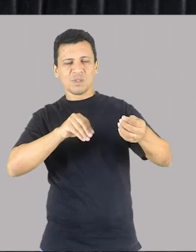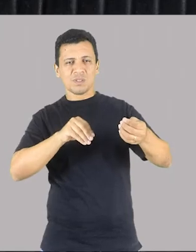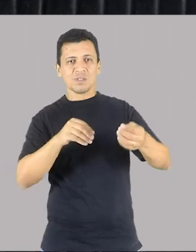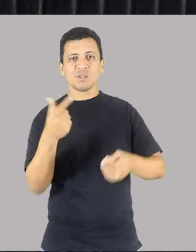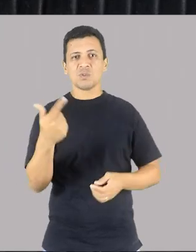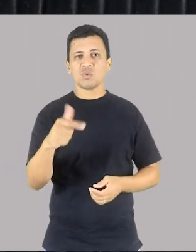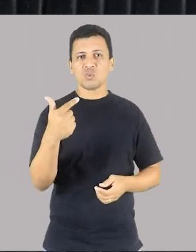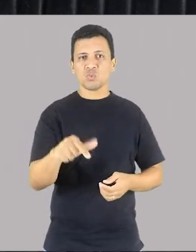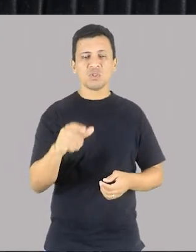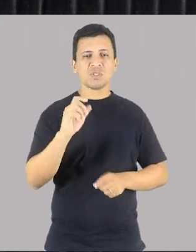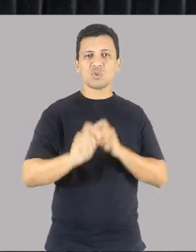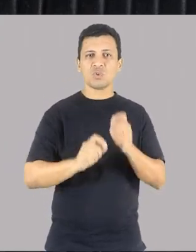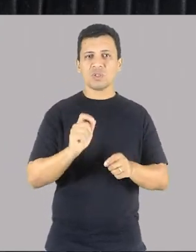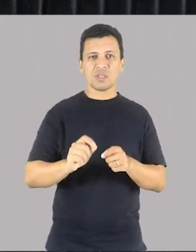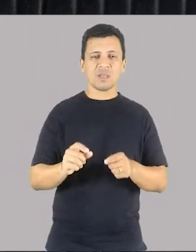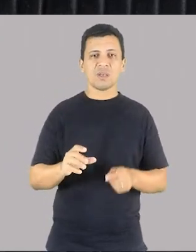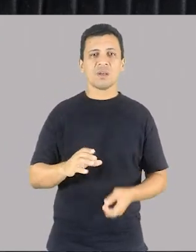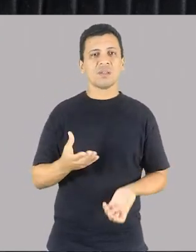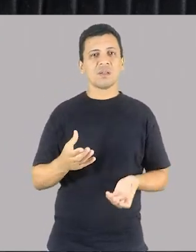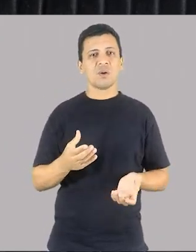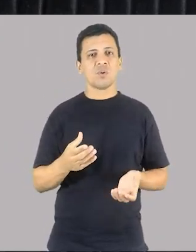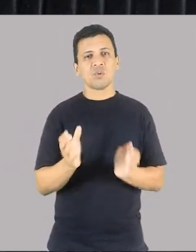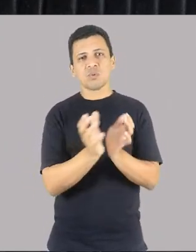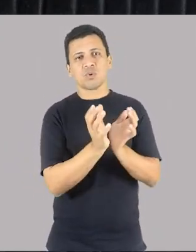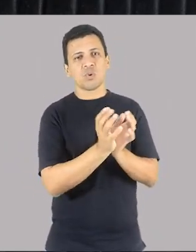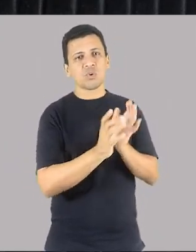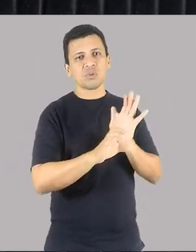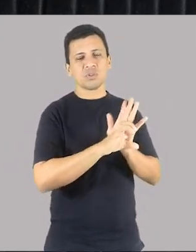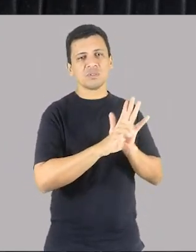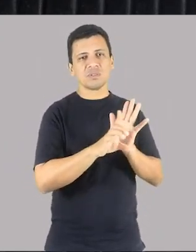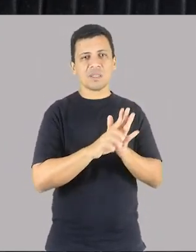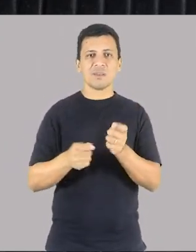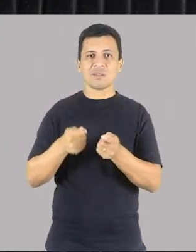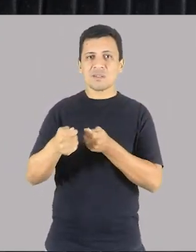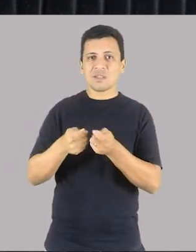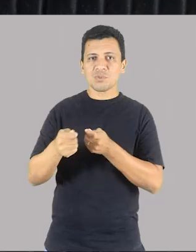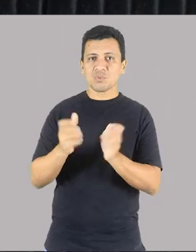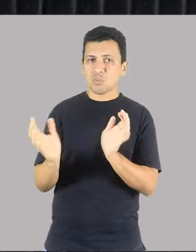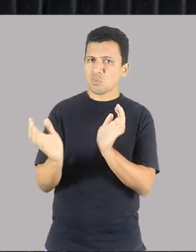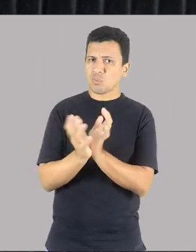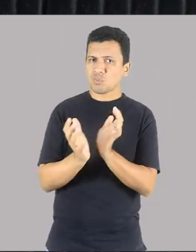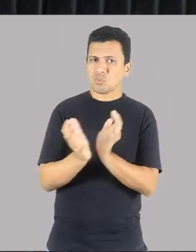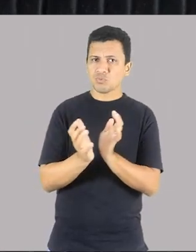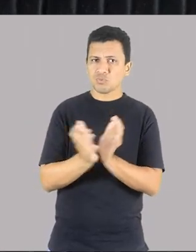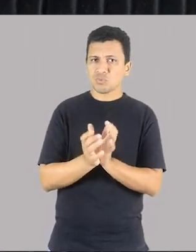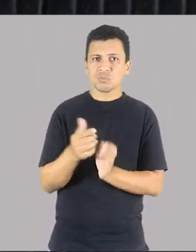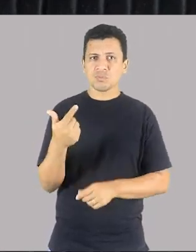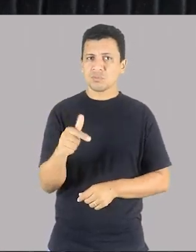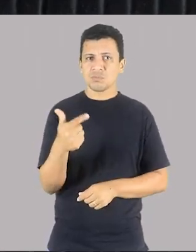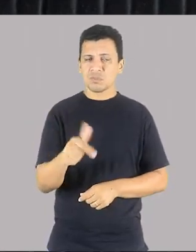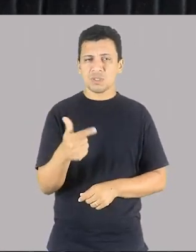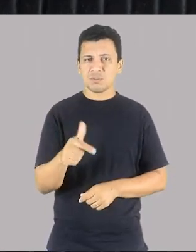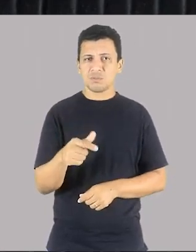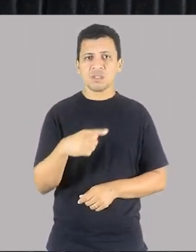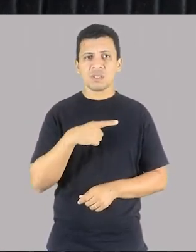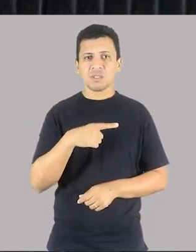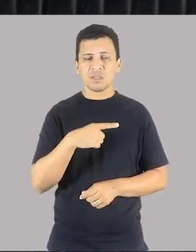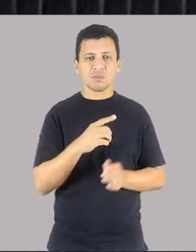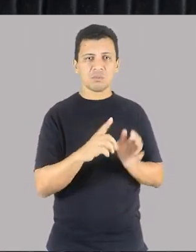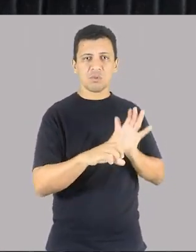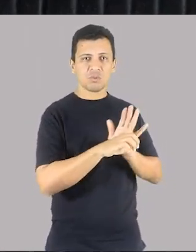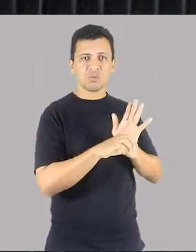de direito administrativo, ou seja, não existe um conjunto de leis afirmado por um códice, por